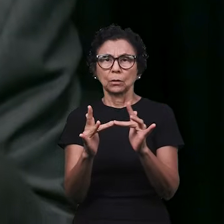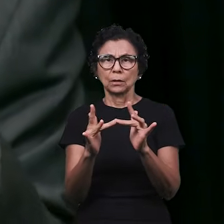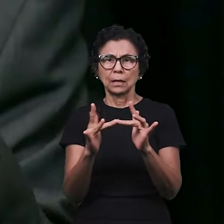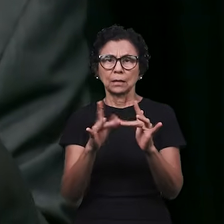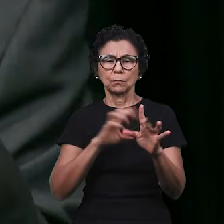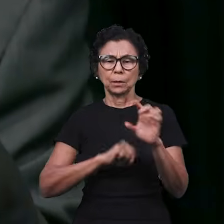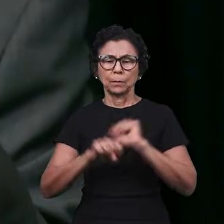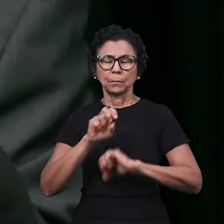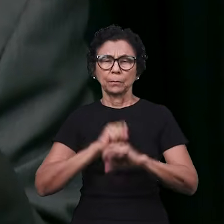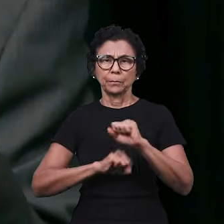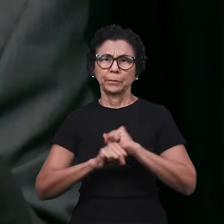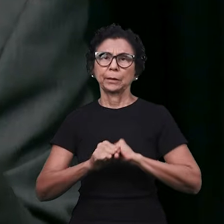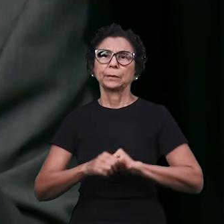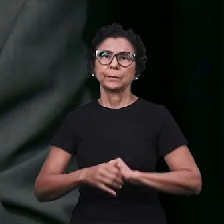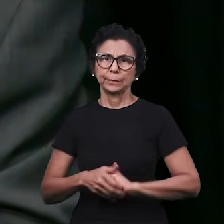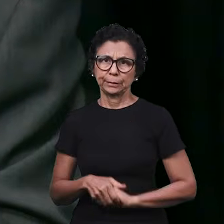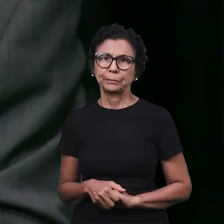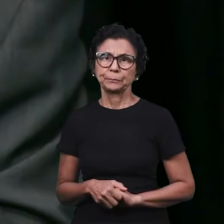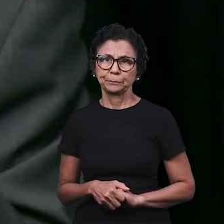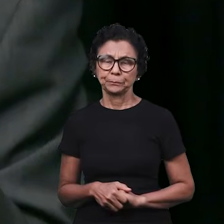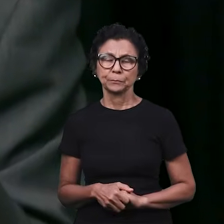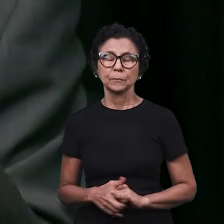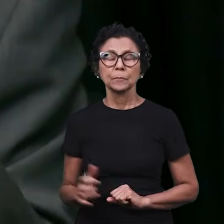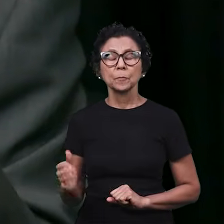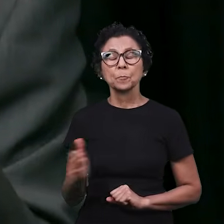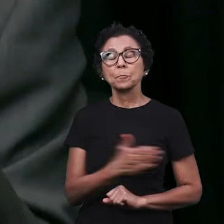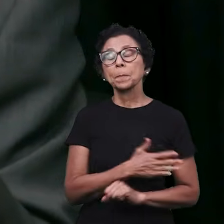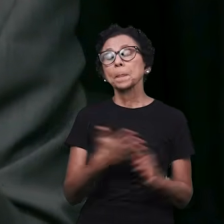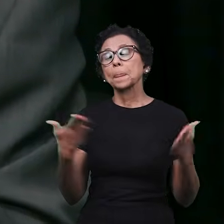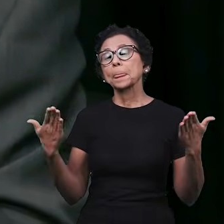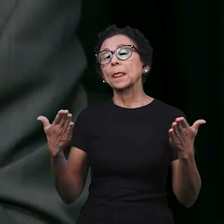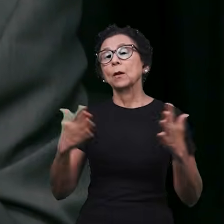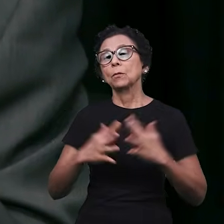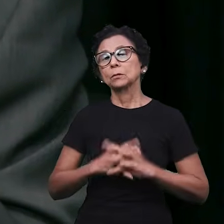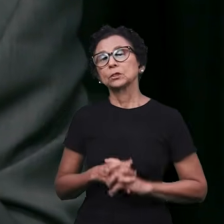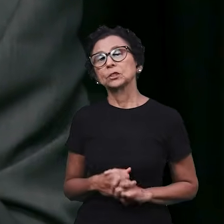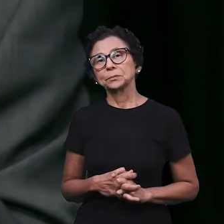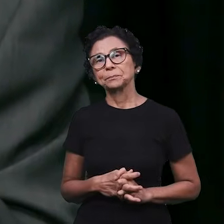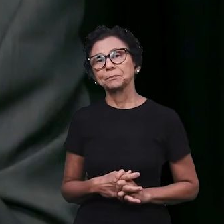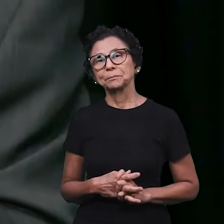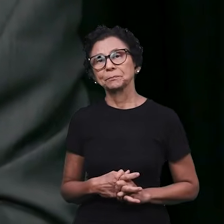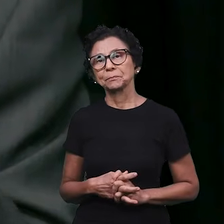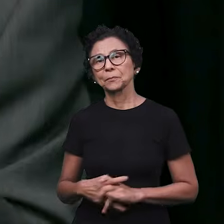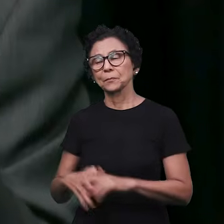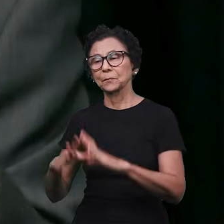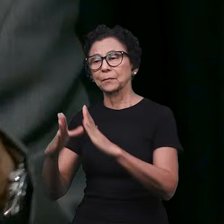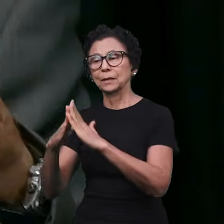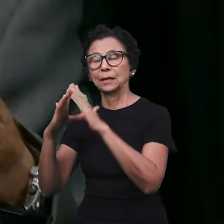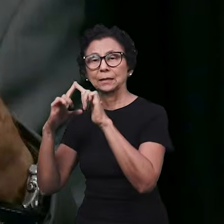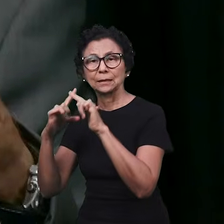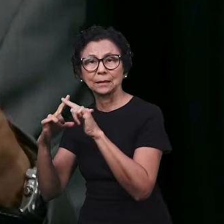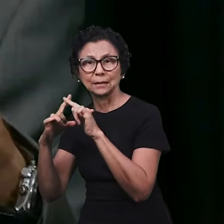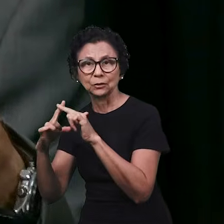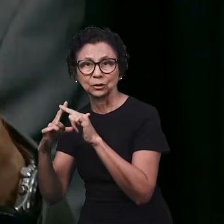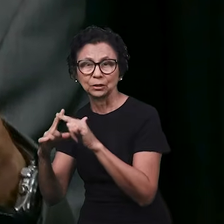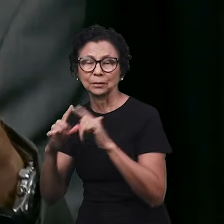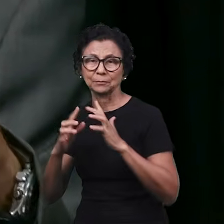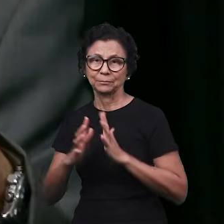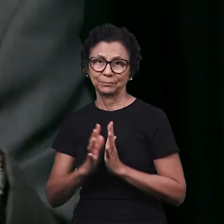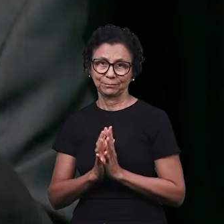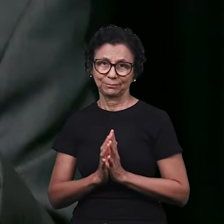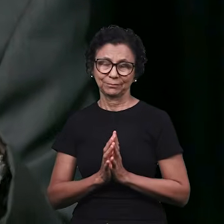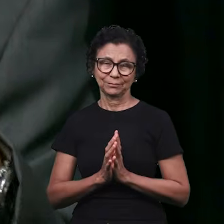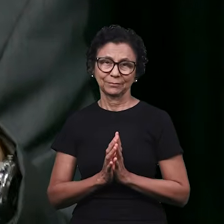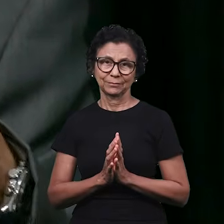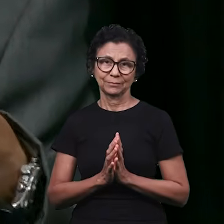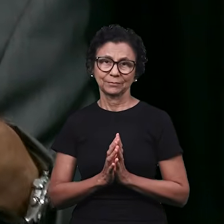do tabernáculo, né? O seu chamado é para você estar acampado em volta do tabernáculo. Jesus é o centro da nossa vida. Glória a Deus.